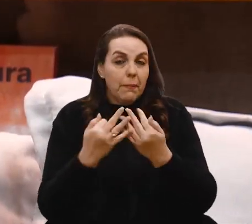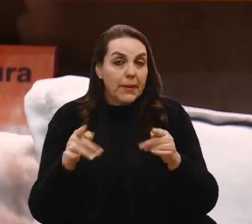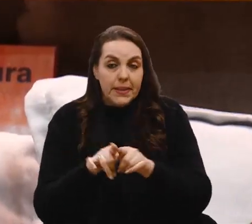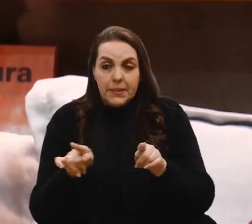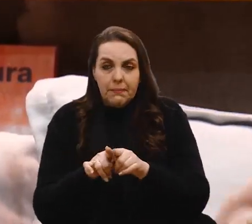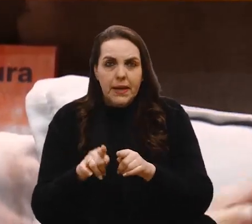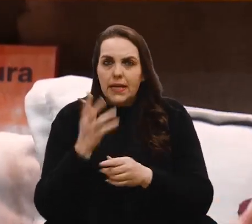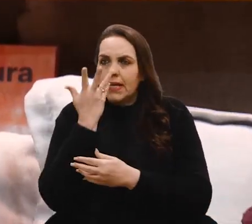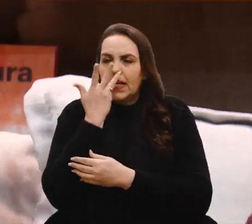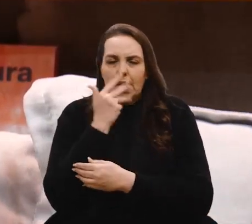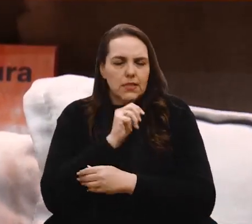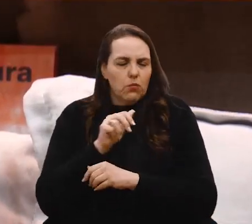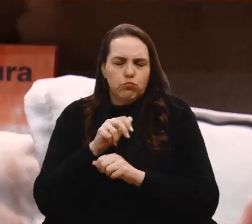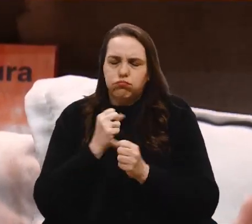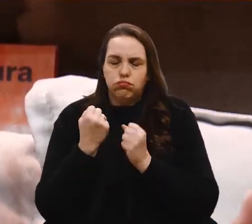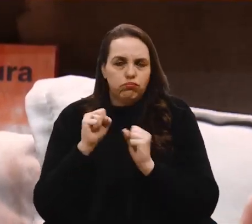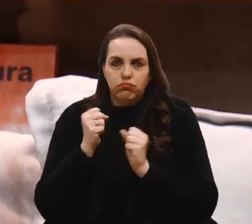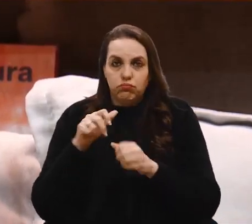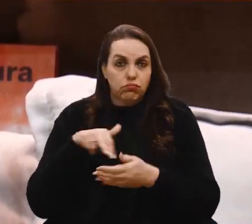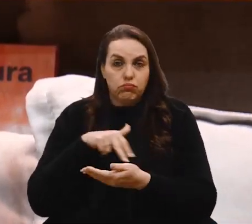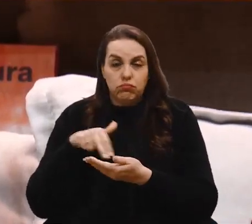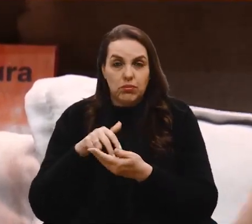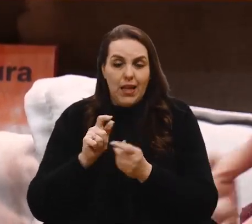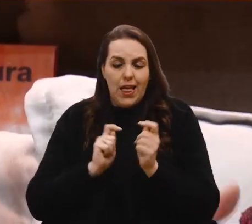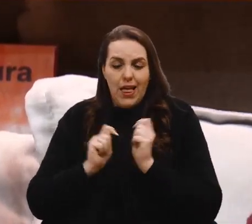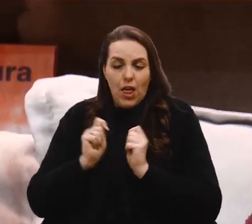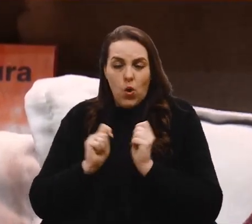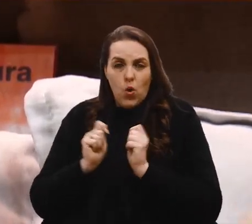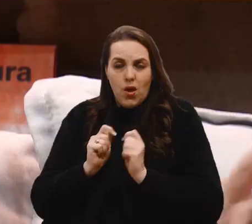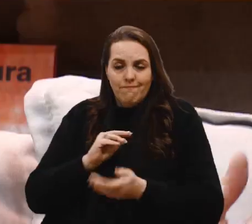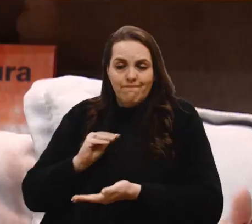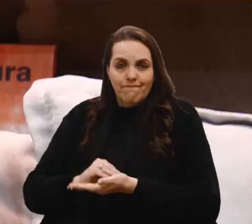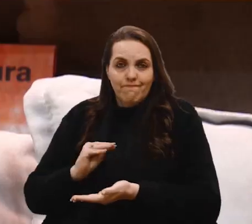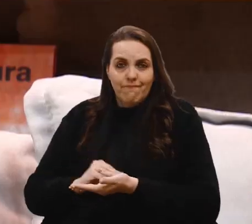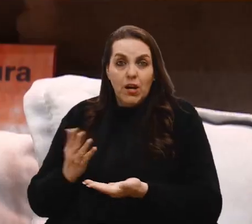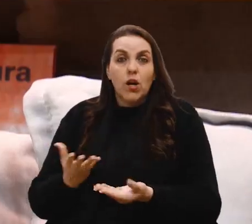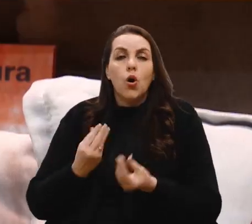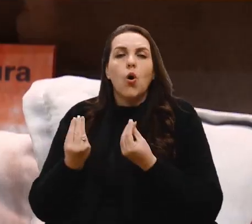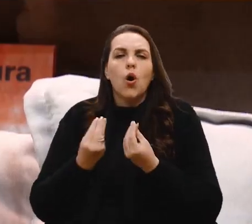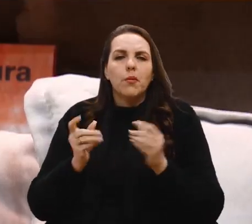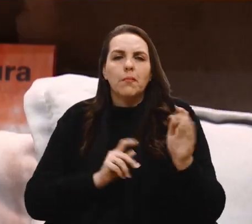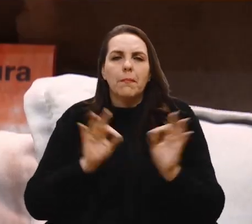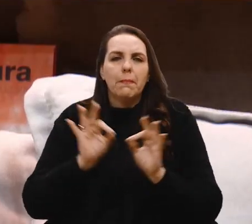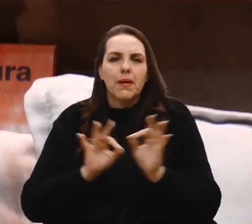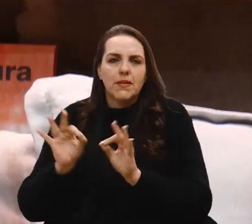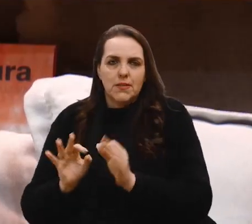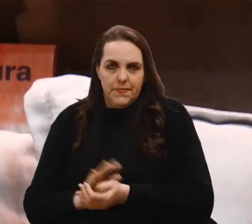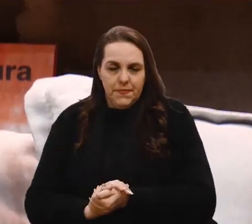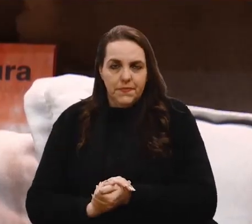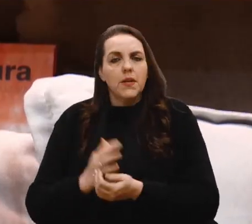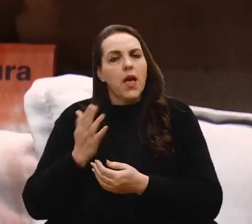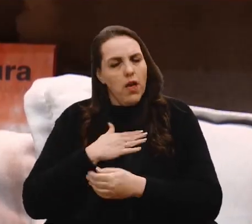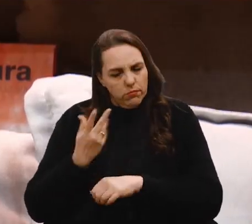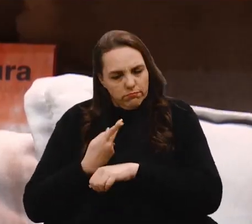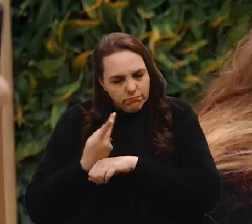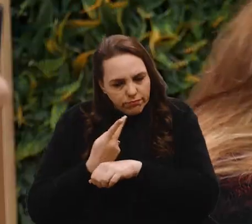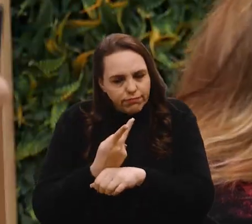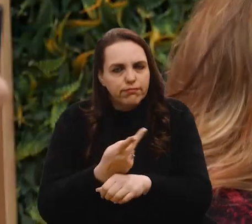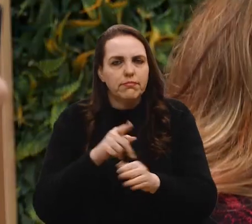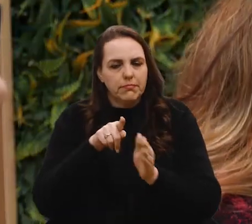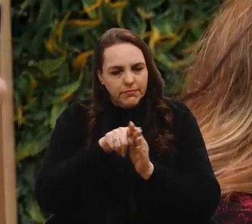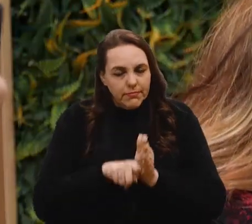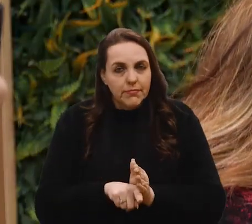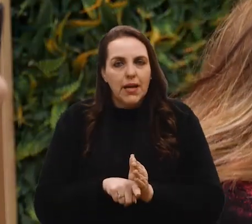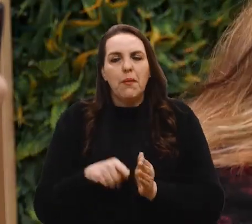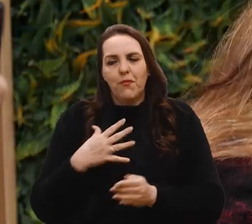criança intensa, que volta e meia tem algumas desregulações, como preparar tudo isso? E aí eu fui atrás, né, mas tudo pelo